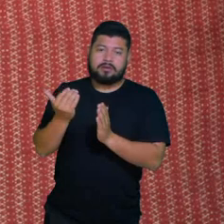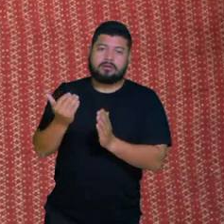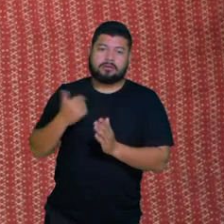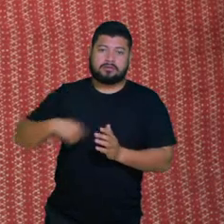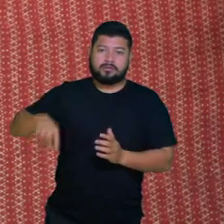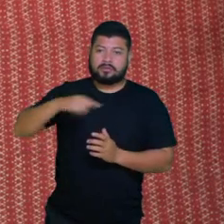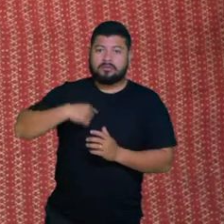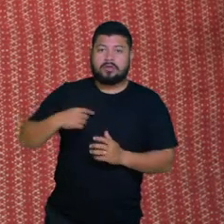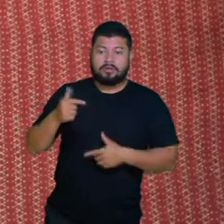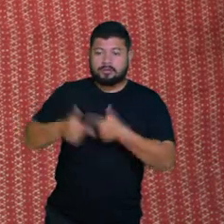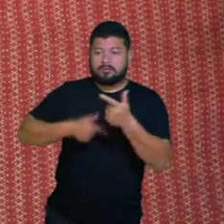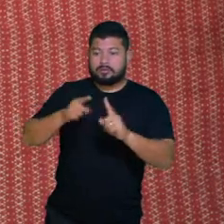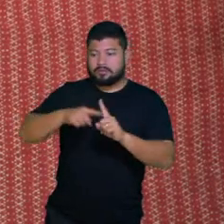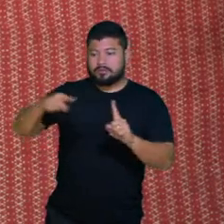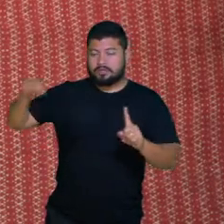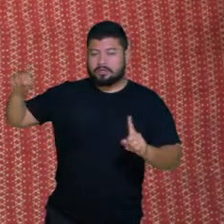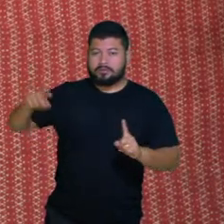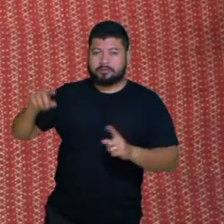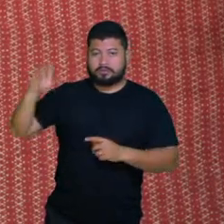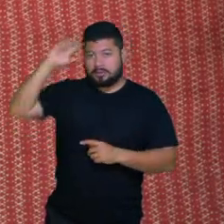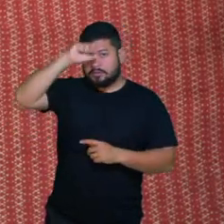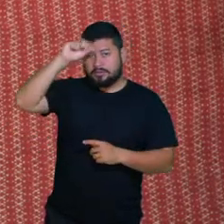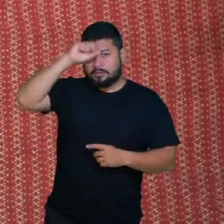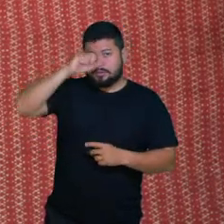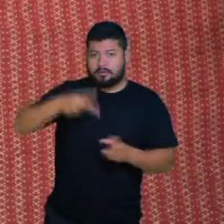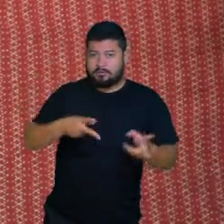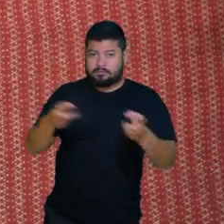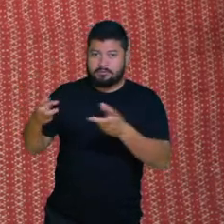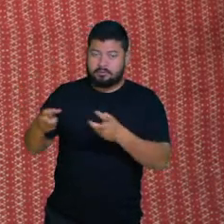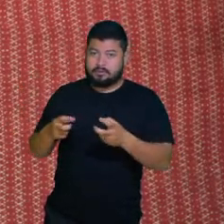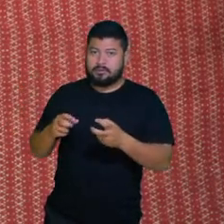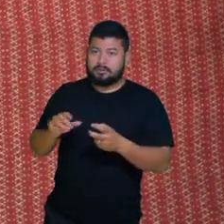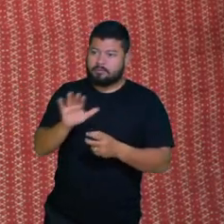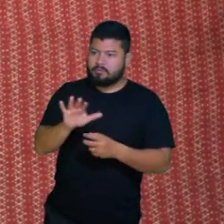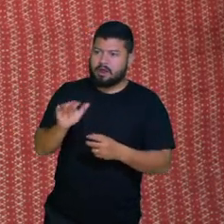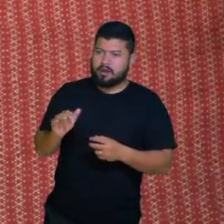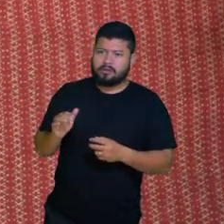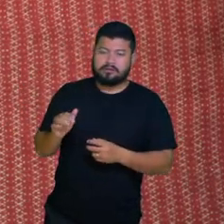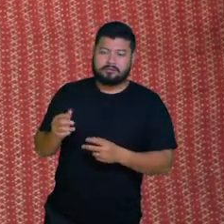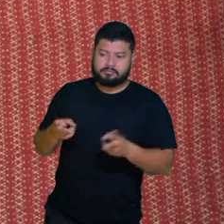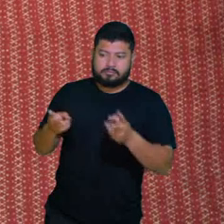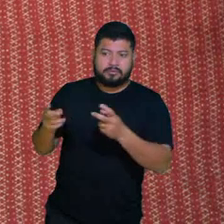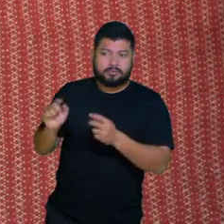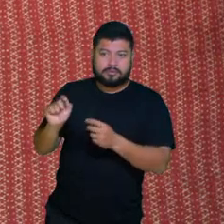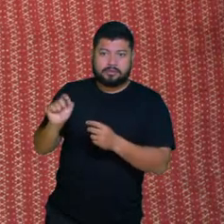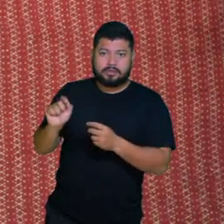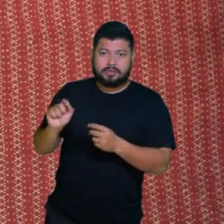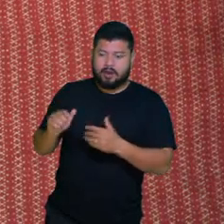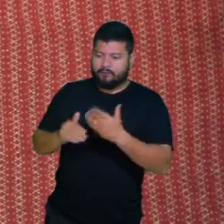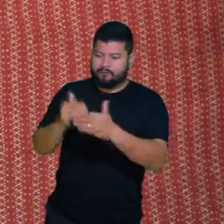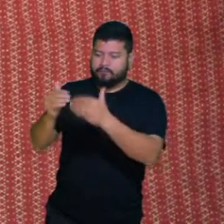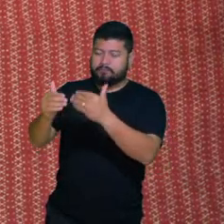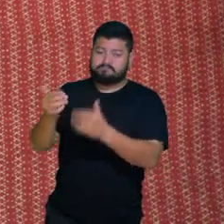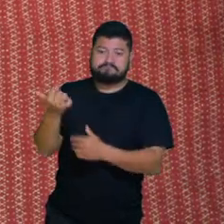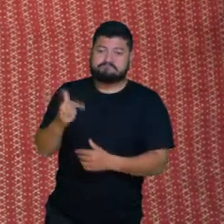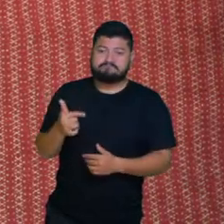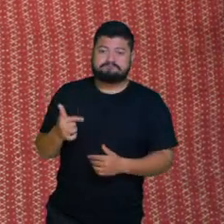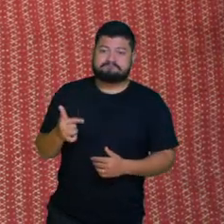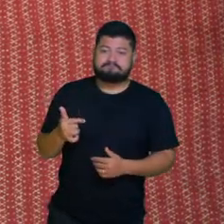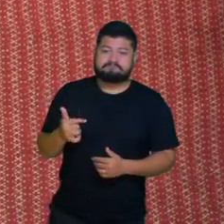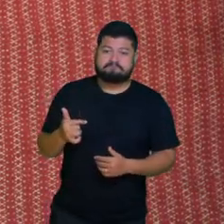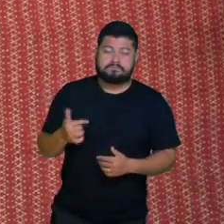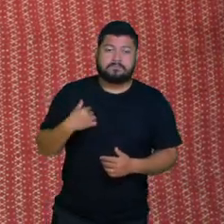aprendizagem e a gente está percebendo que tá isso não está então evoluindo Então eu penso que a formação